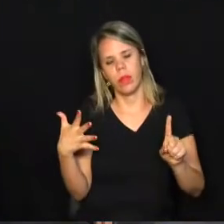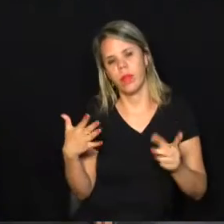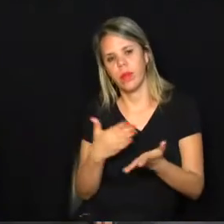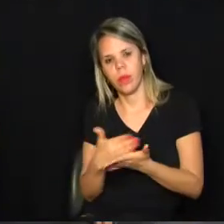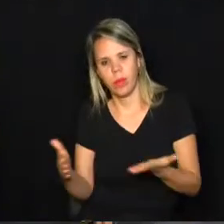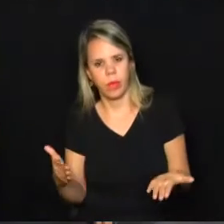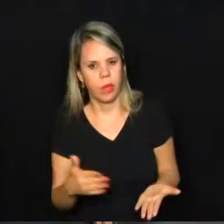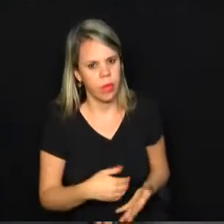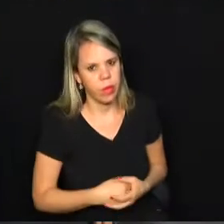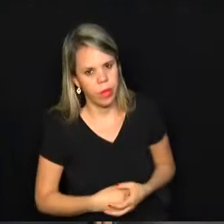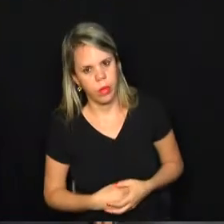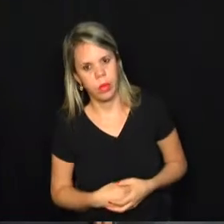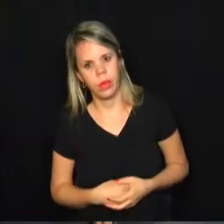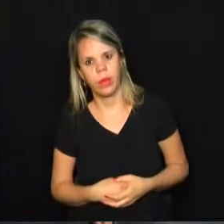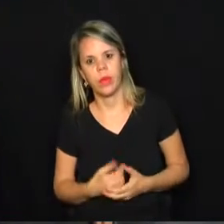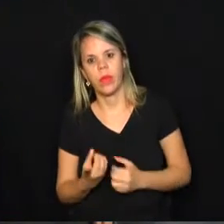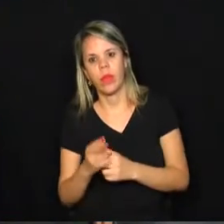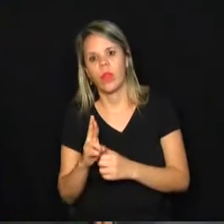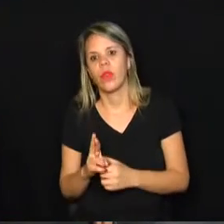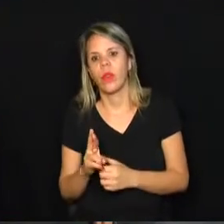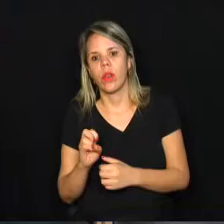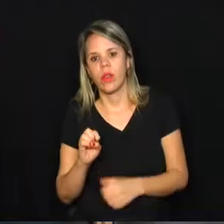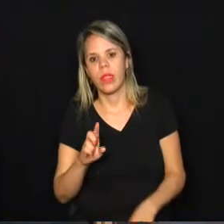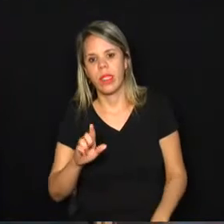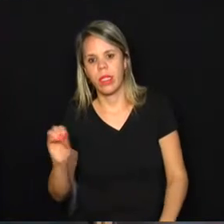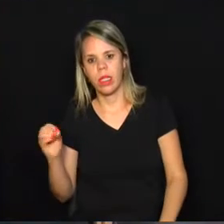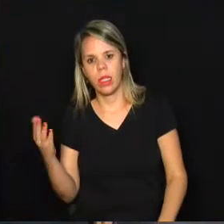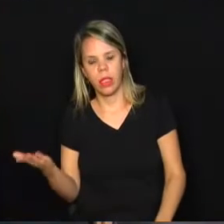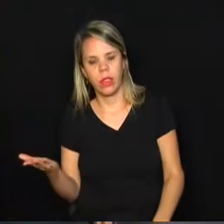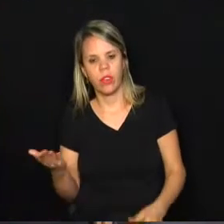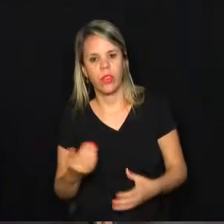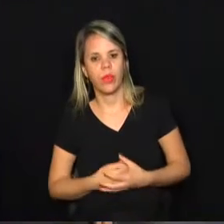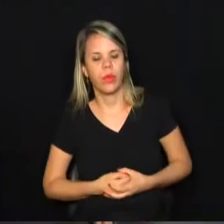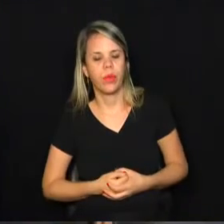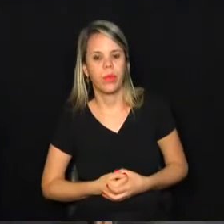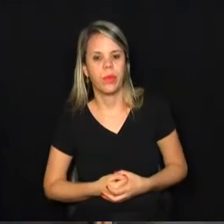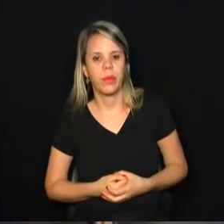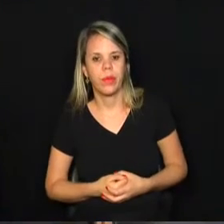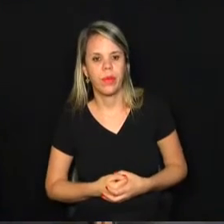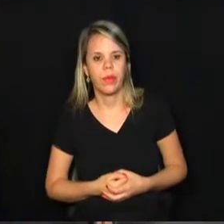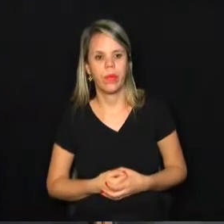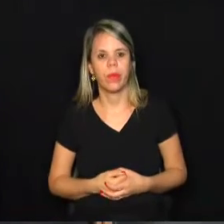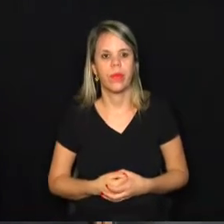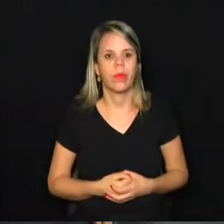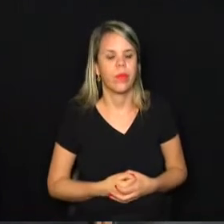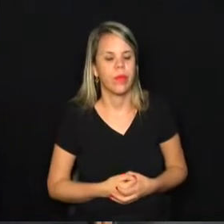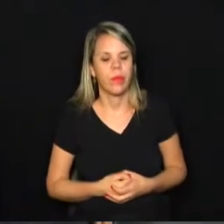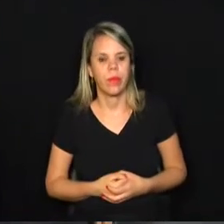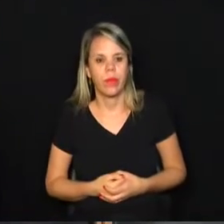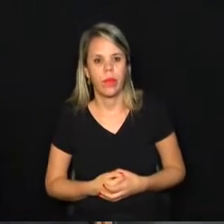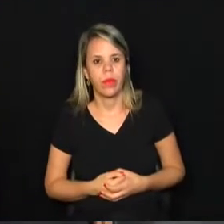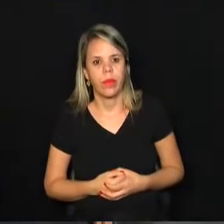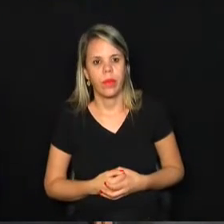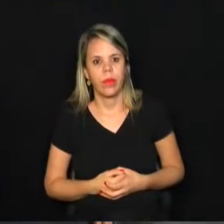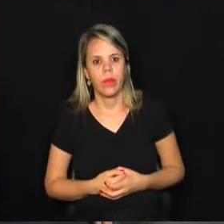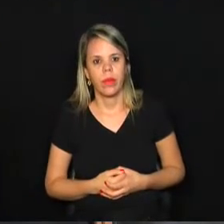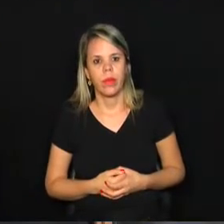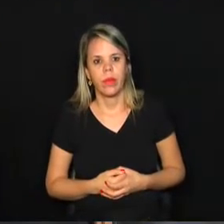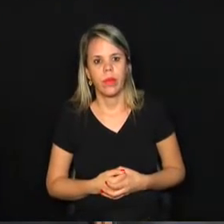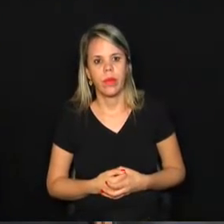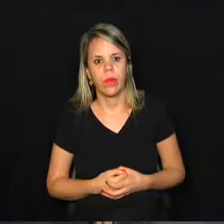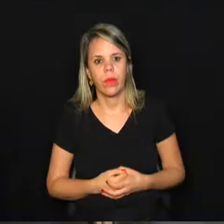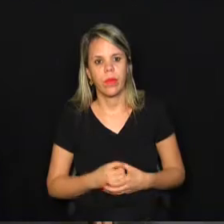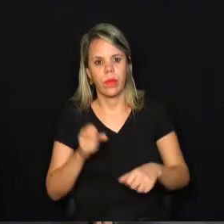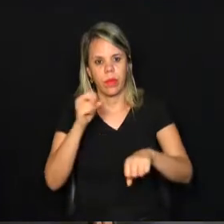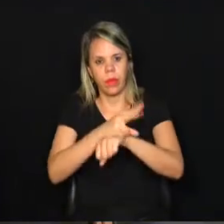inicial do doutor Sérgio Bisogni, nem do doutor Panuto, nem do doutor Caiado, mas esses